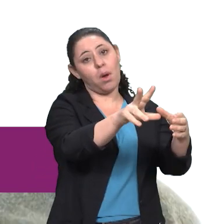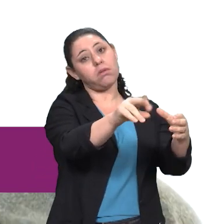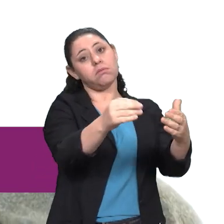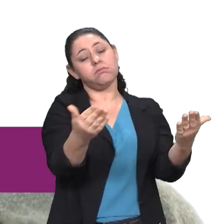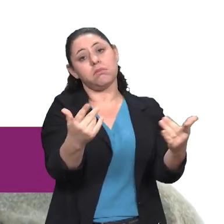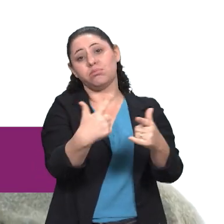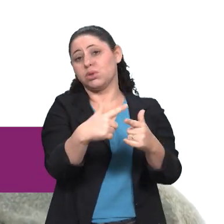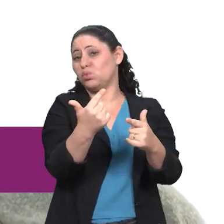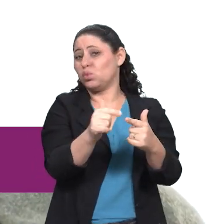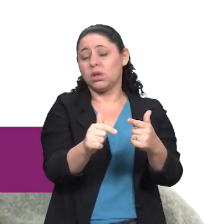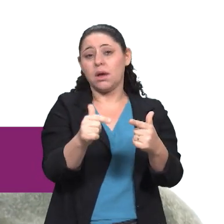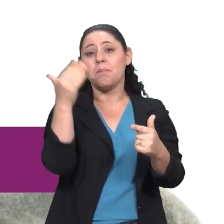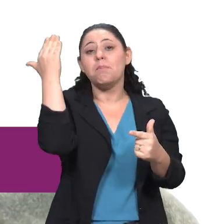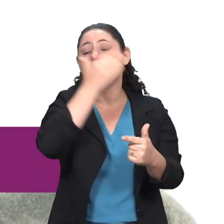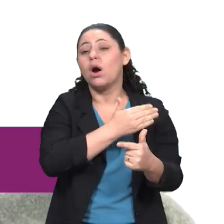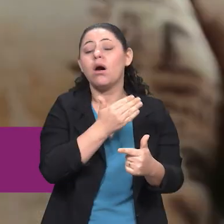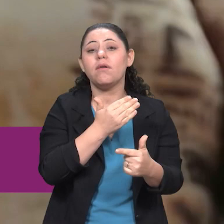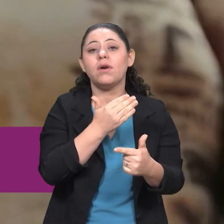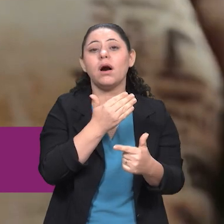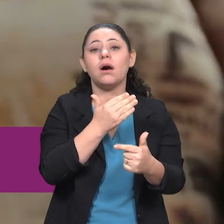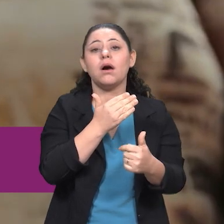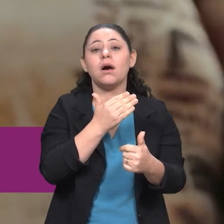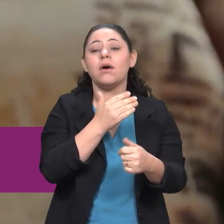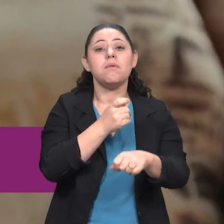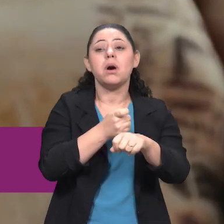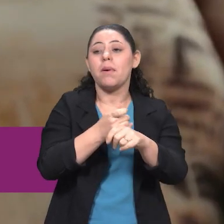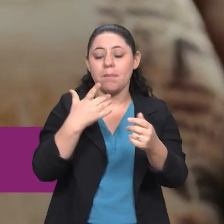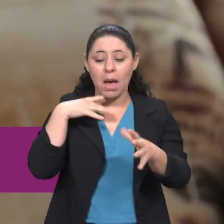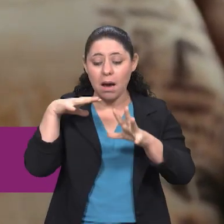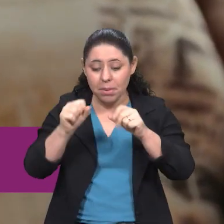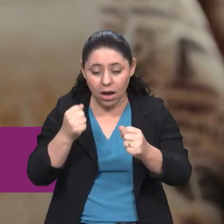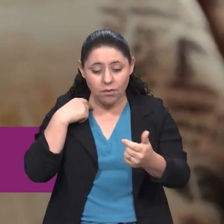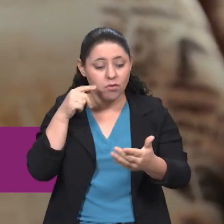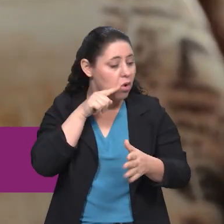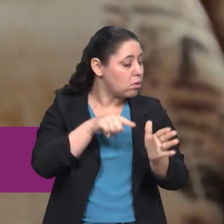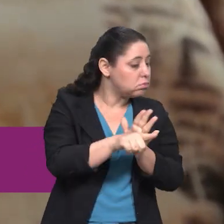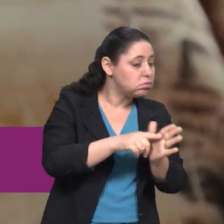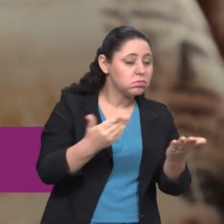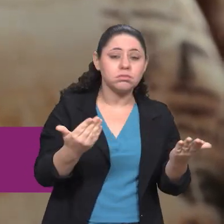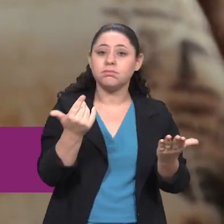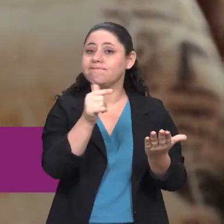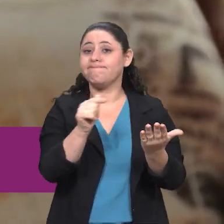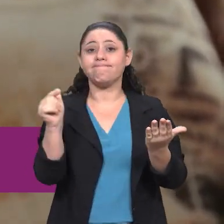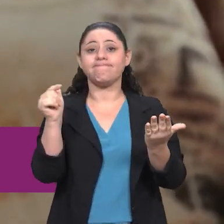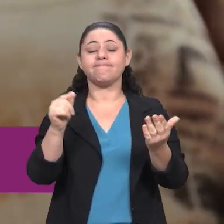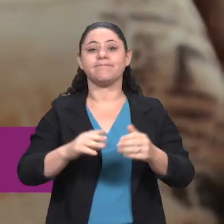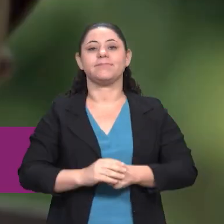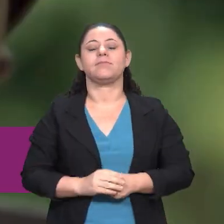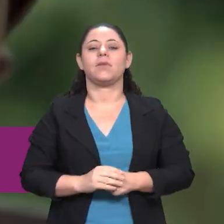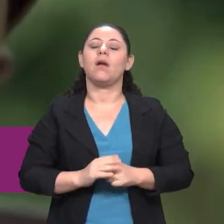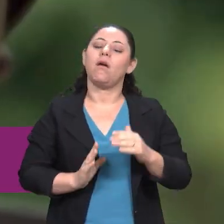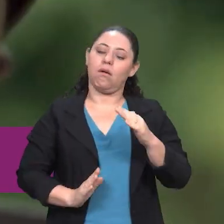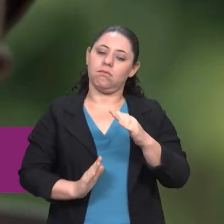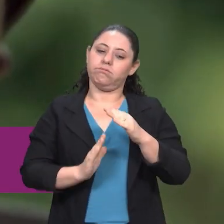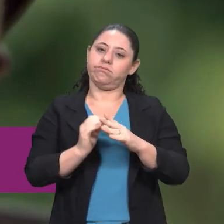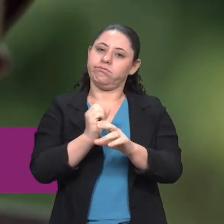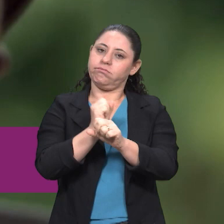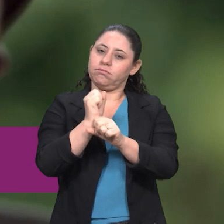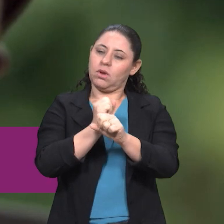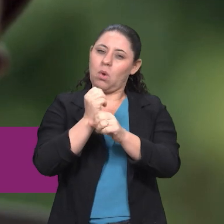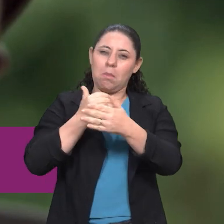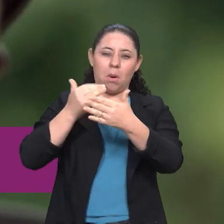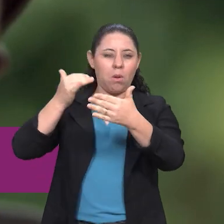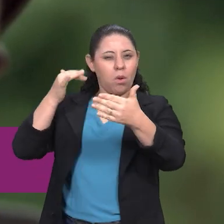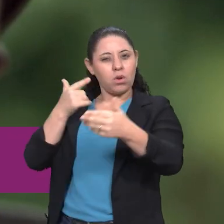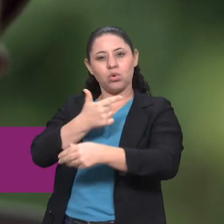subjetivo, porque não há um elemento de prova concreto que se possa, de fato, demonstrar a presença indígena. Então, até 2010,